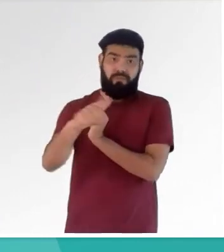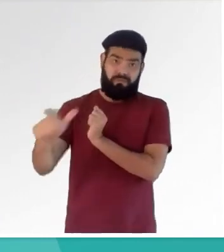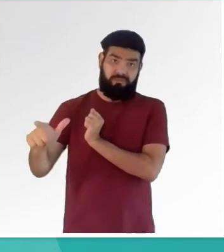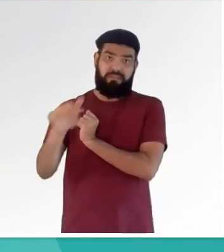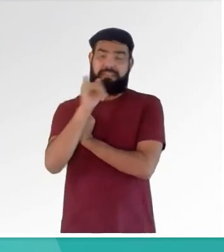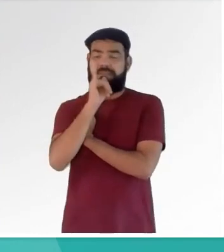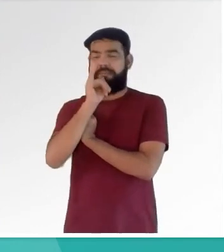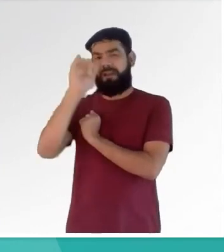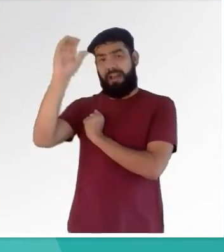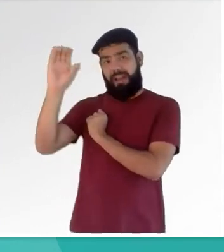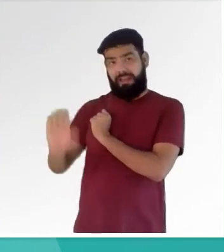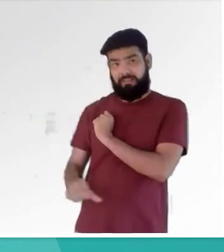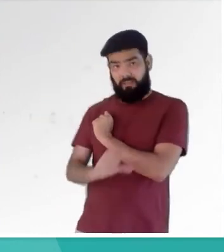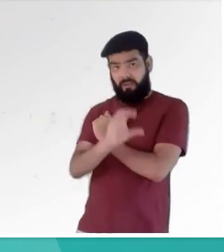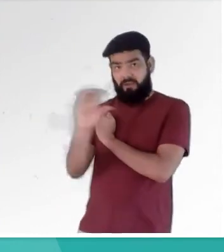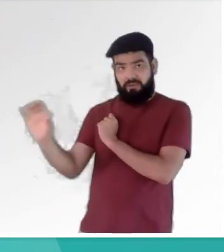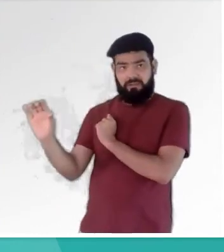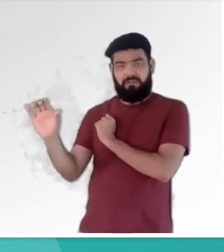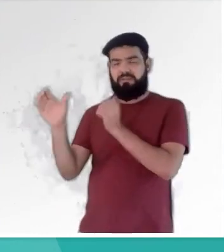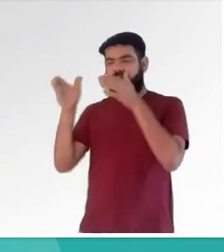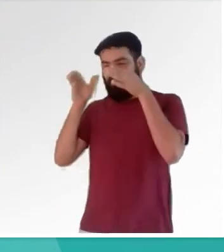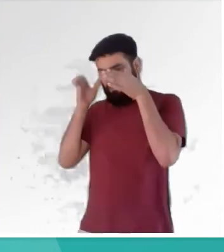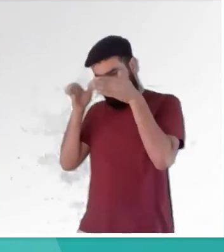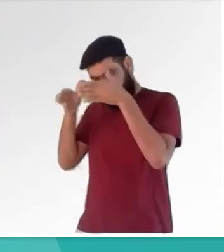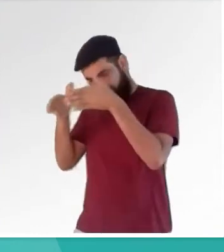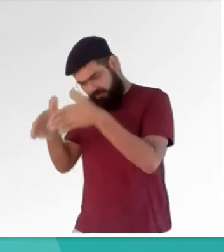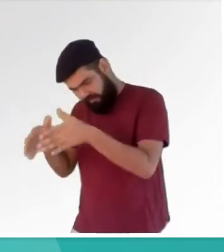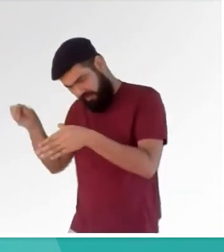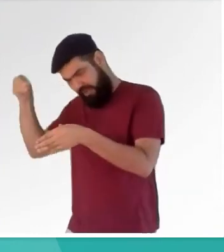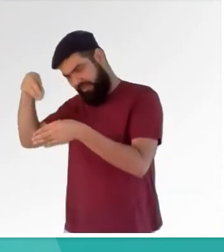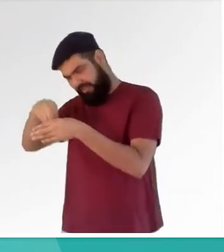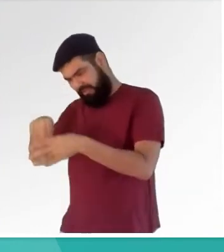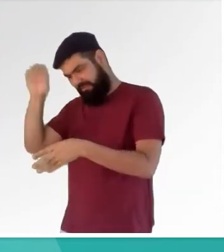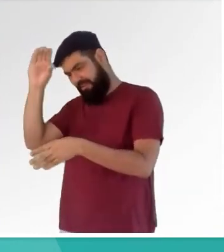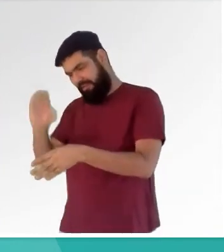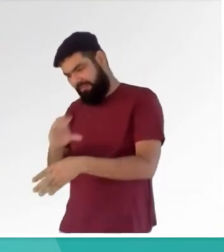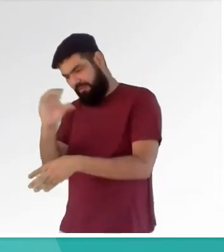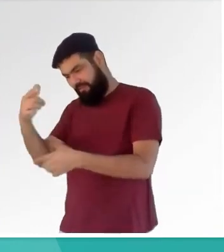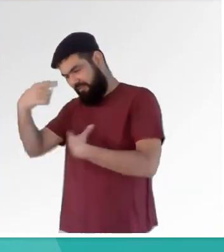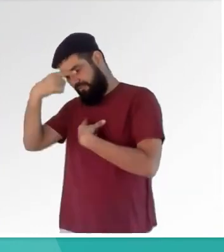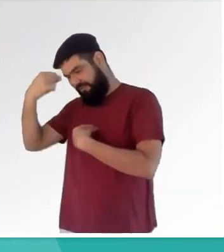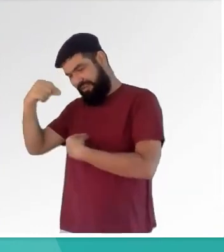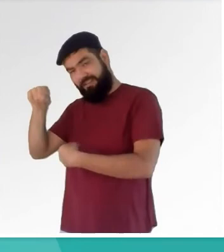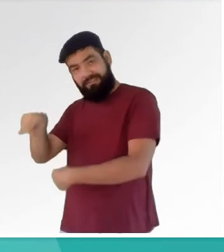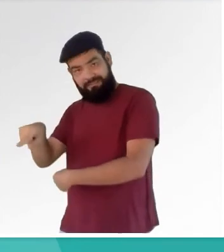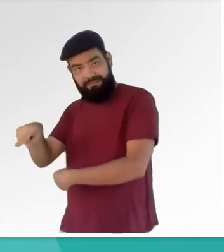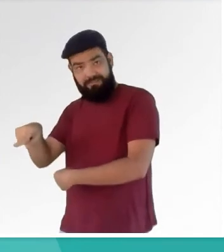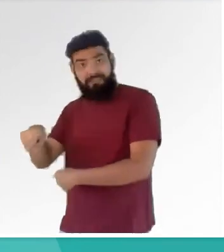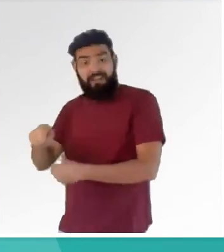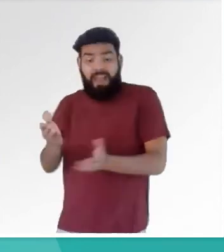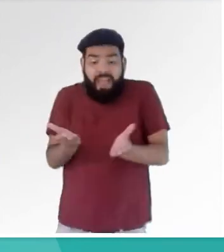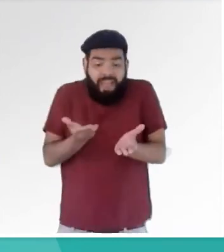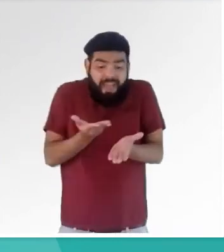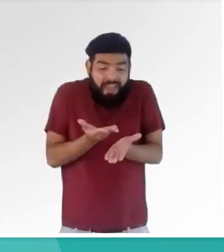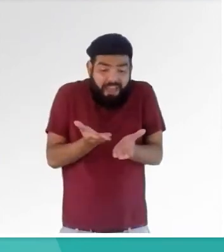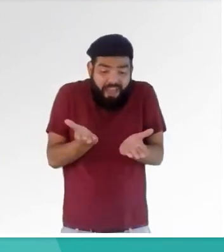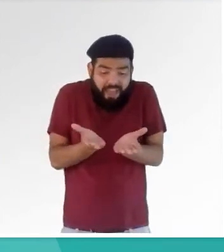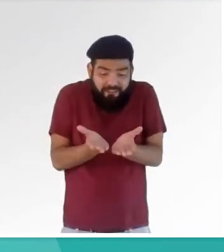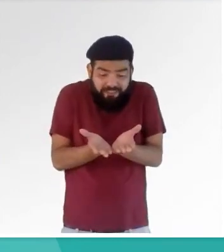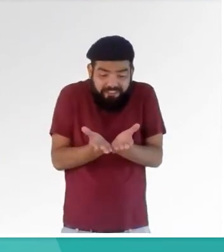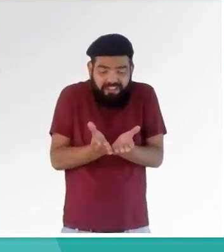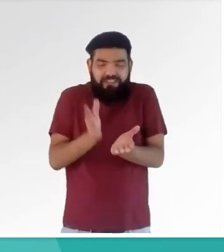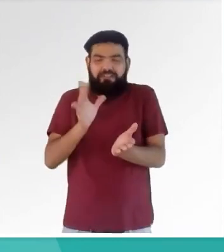vai manifestar sua fé dentro da doutrina católica. Quem é evangélico vai, na sua